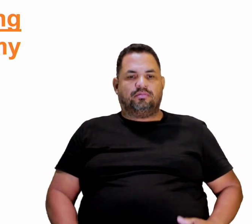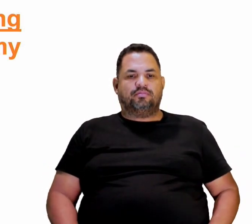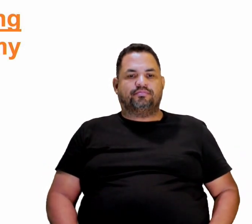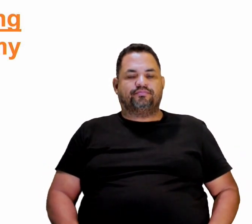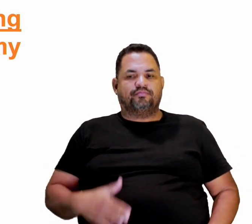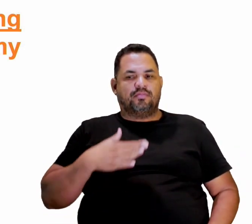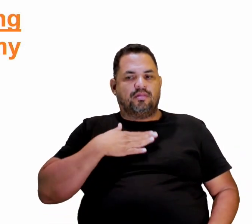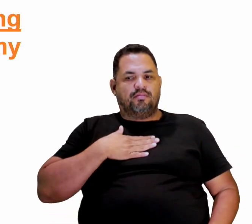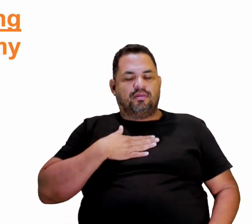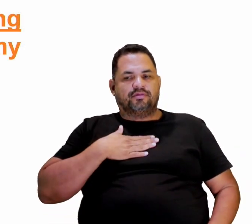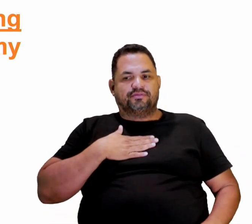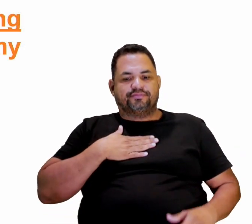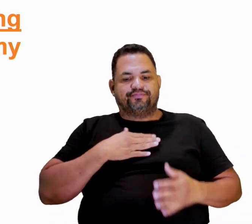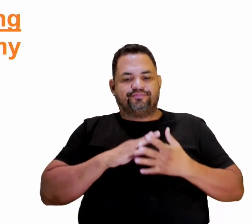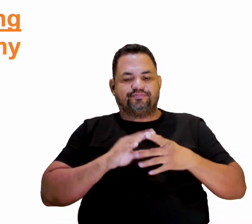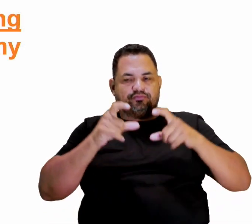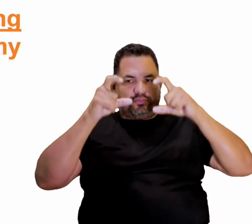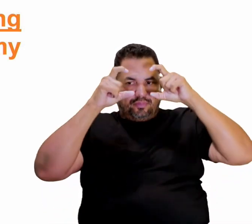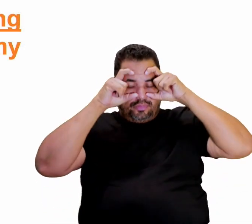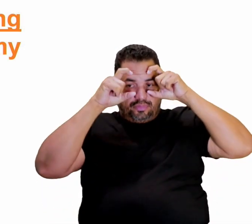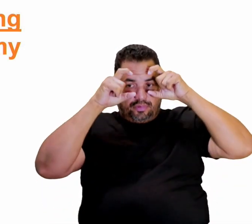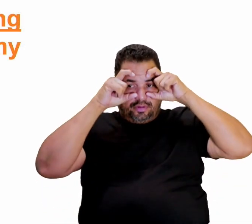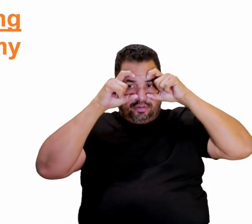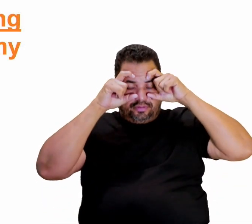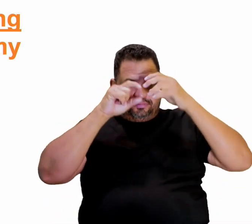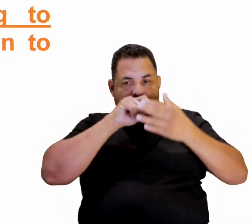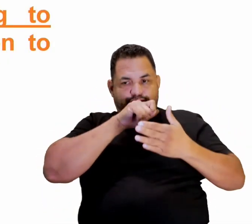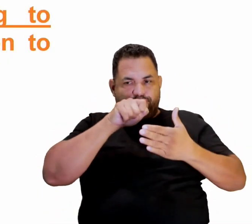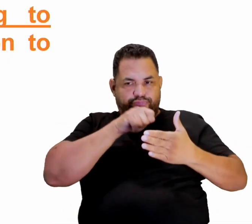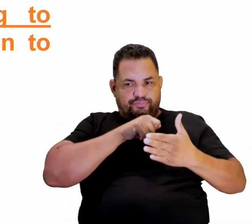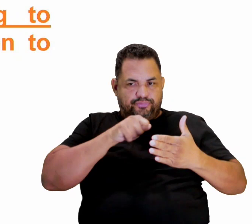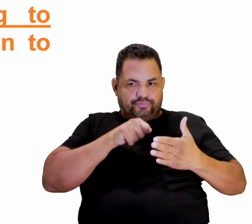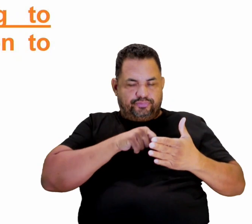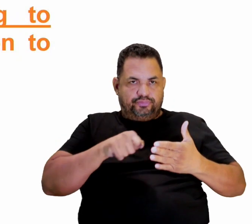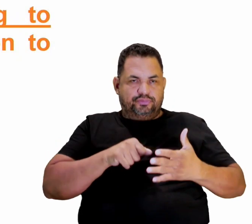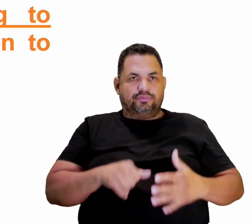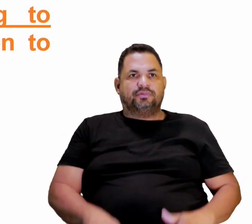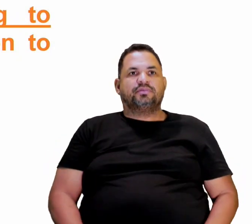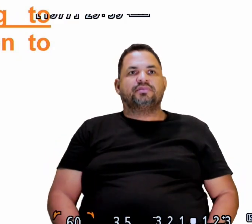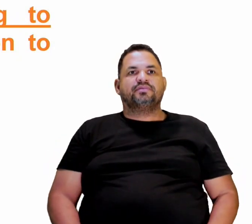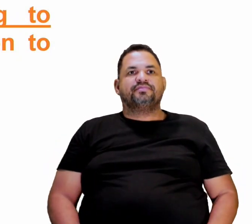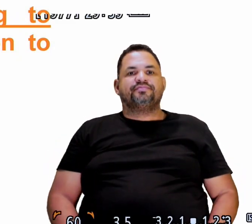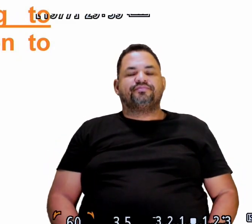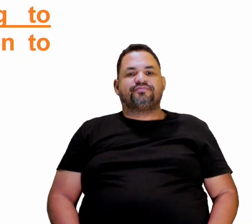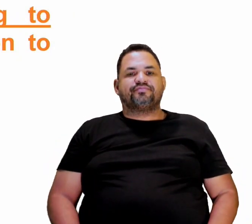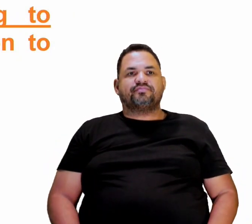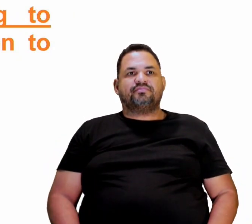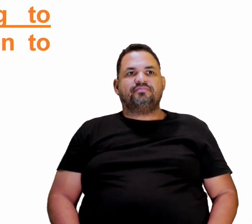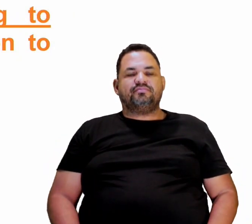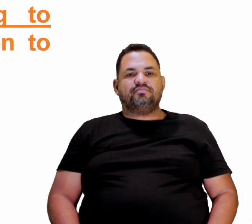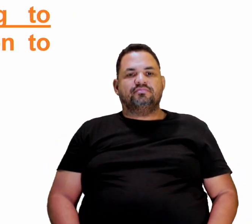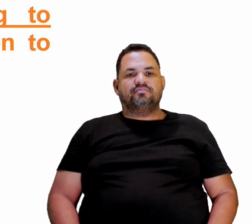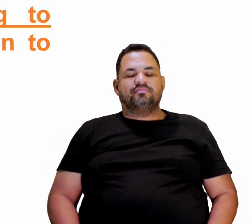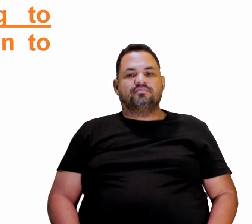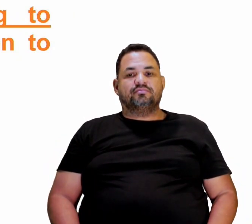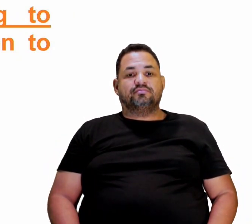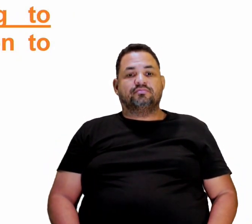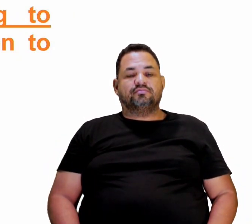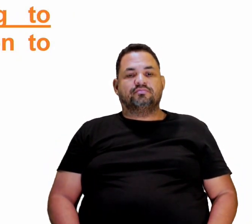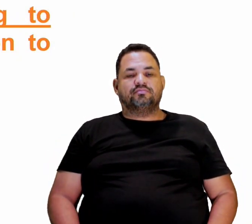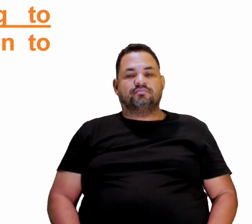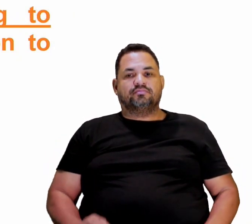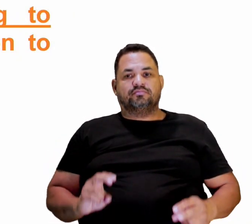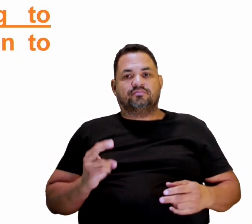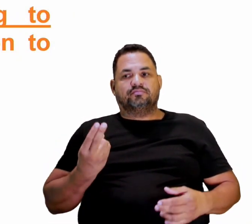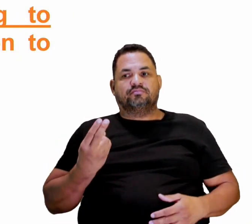meus óculos my glasses water do ou então